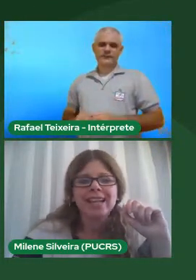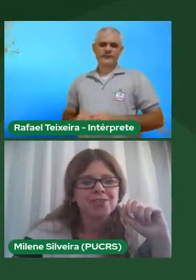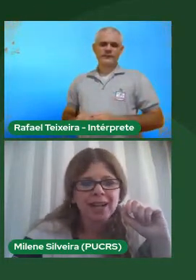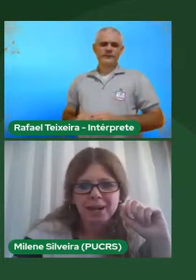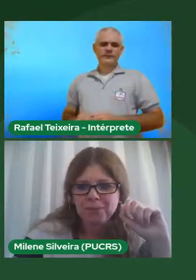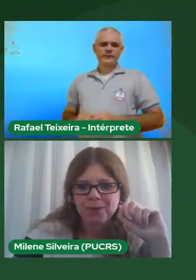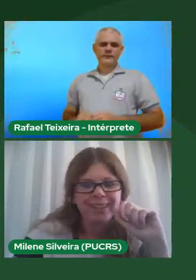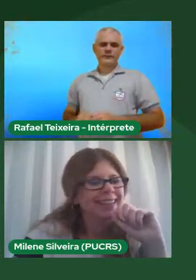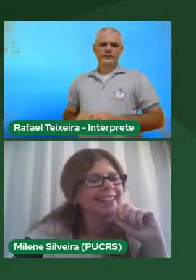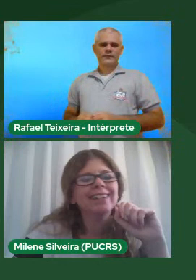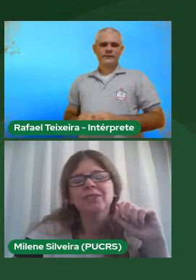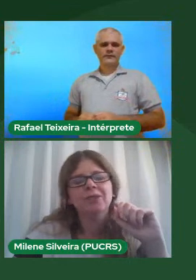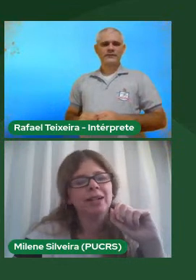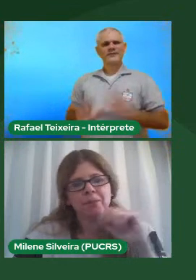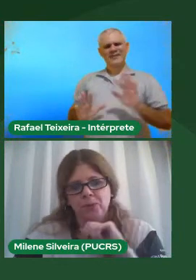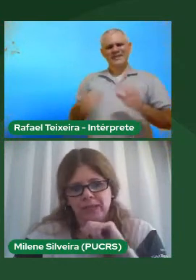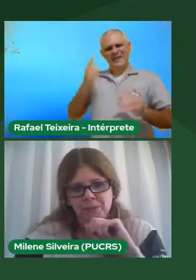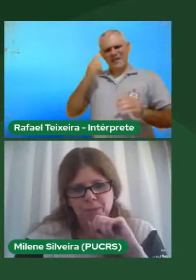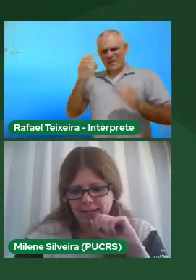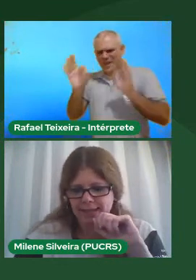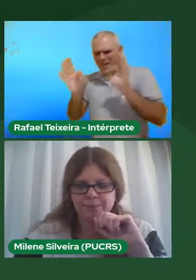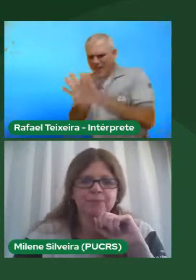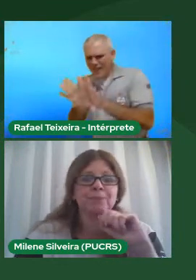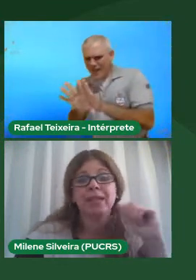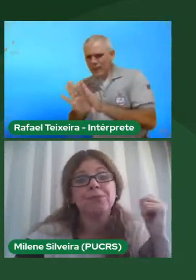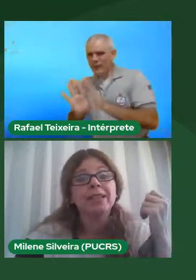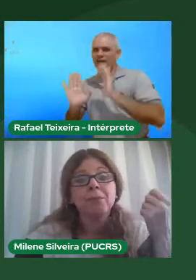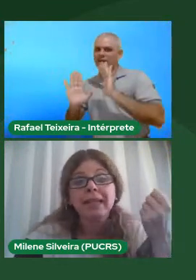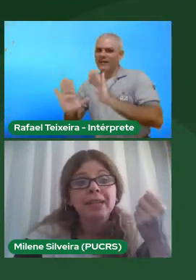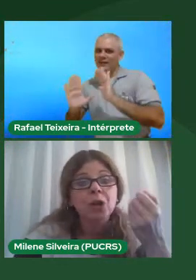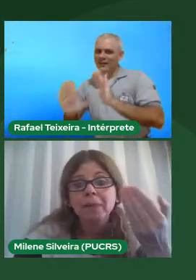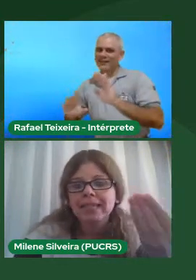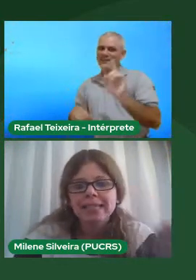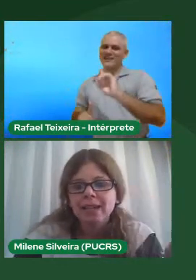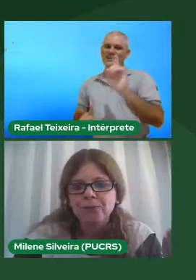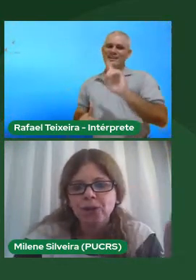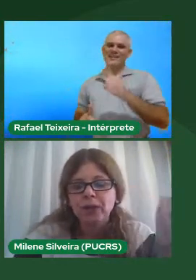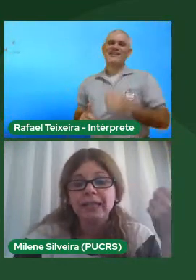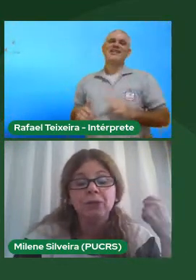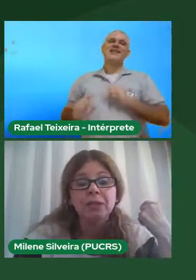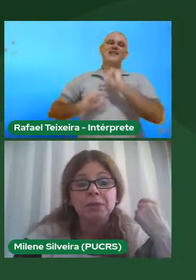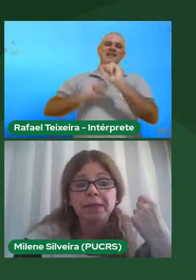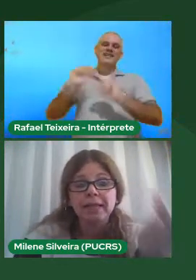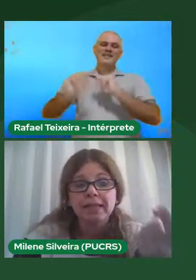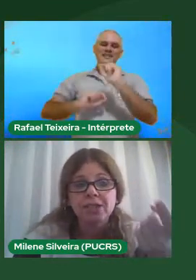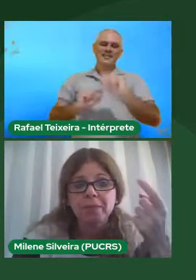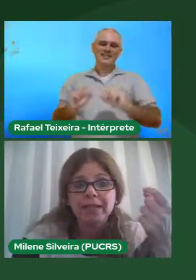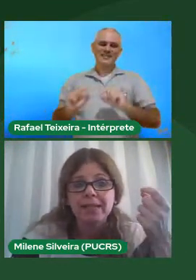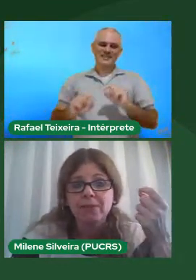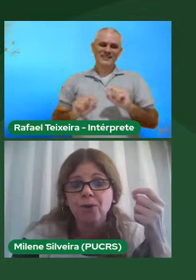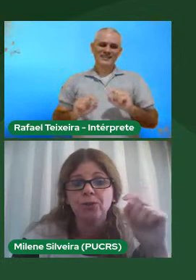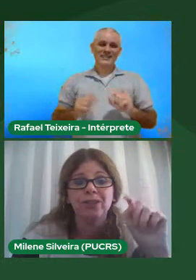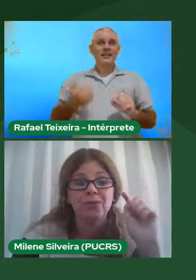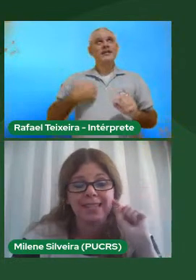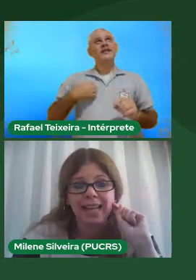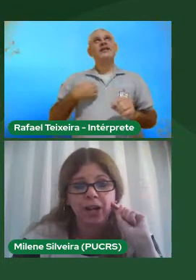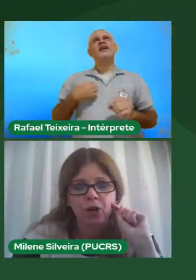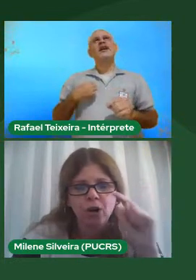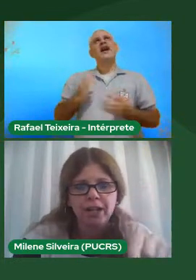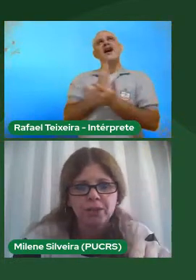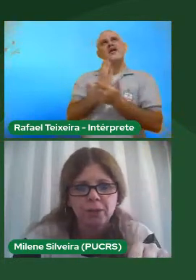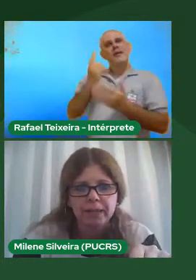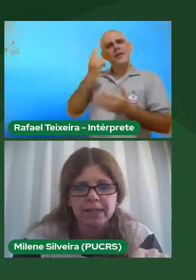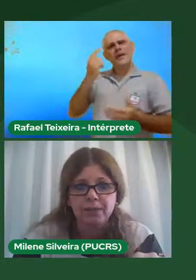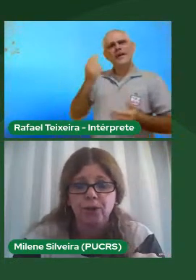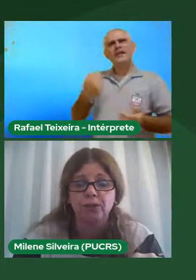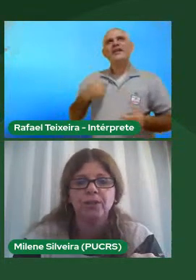Ai, vocês acham que acabou? Não, não acabou, temos mais. Porque afinal, Milênio, eu não apareci na foto ainda. Eu tenho esperança de aparecer na foto. Então, vai ser